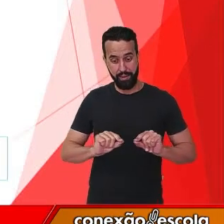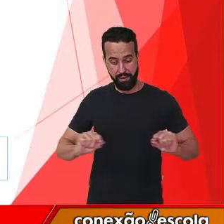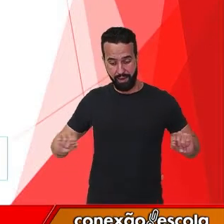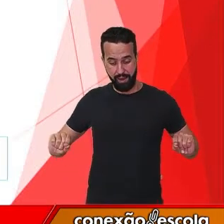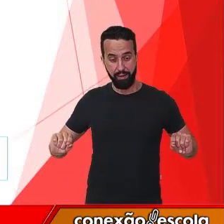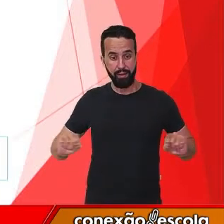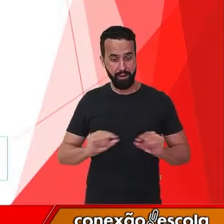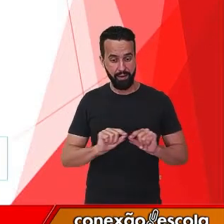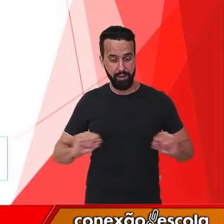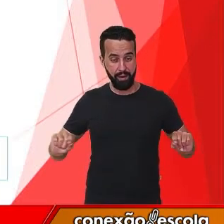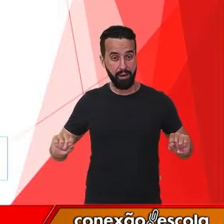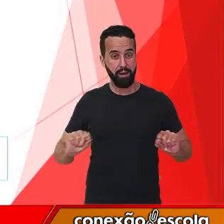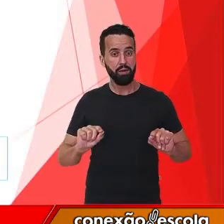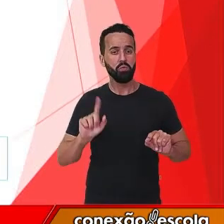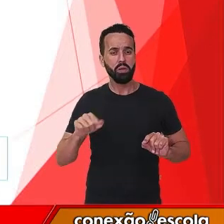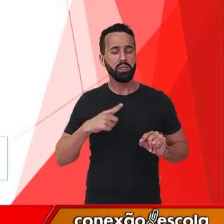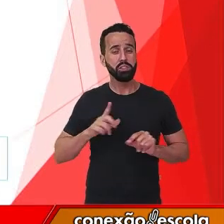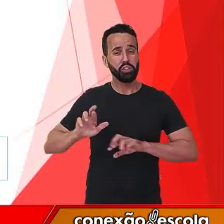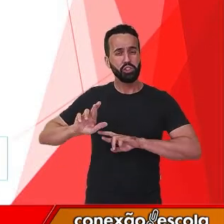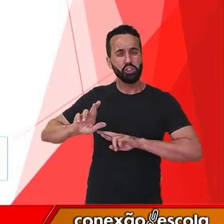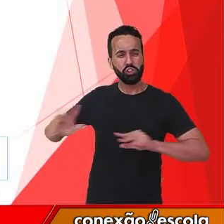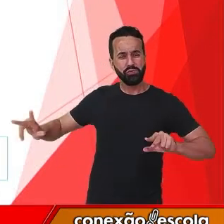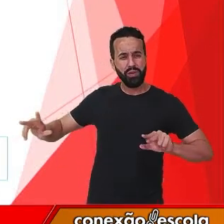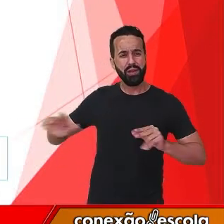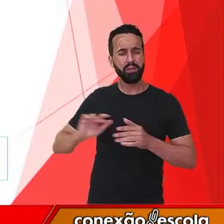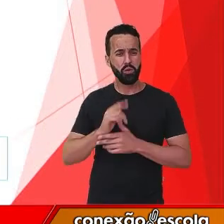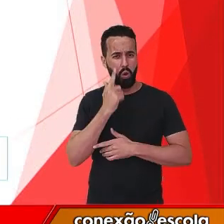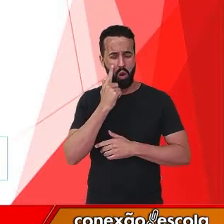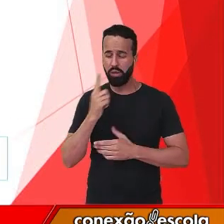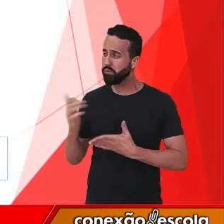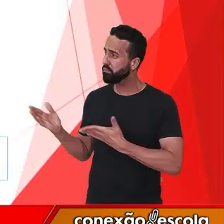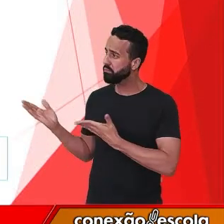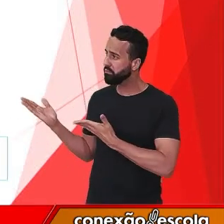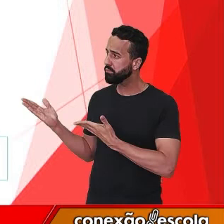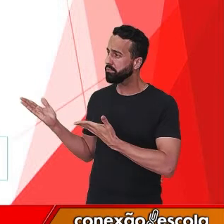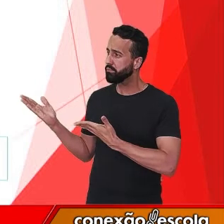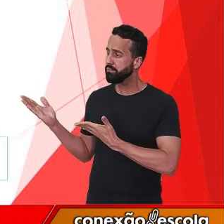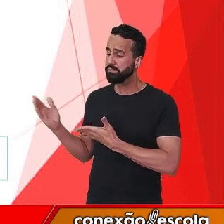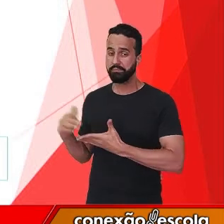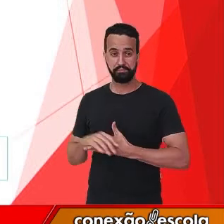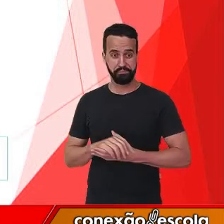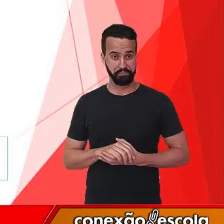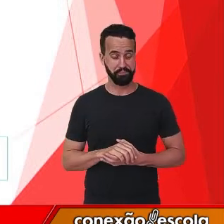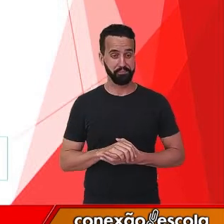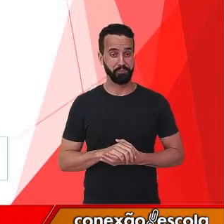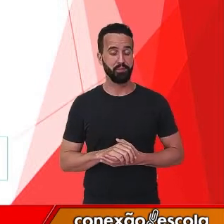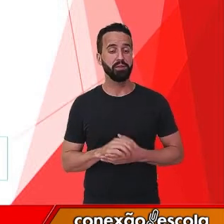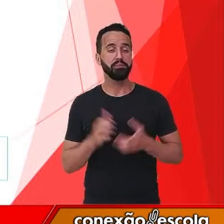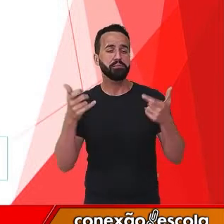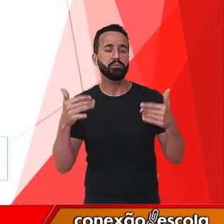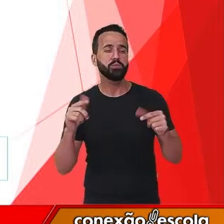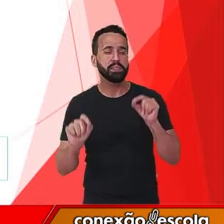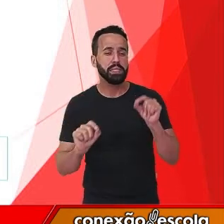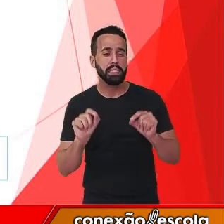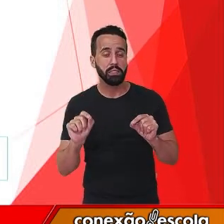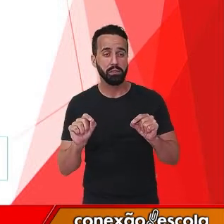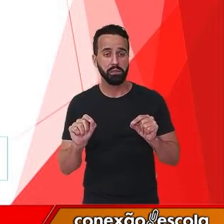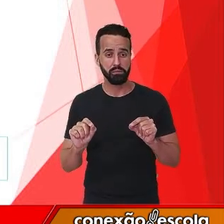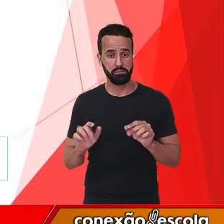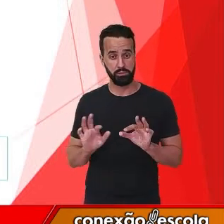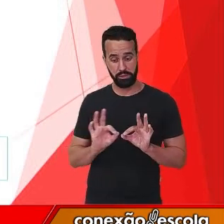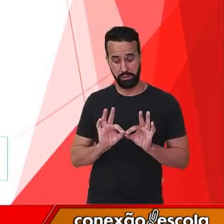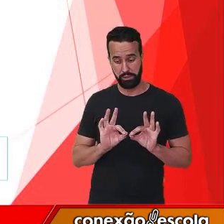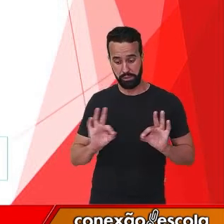utilizada é um pouco diferente olha aqui eu nosso exercício diz assim a distância